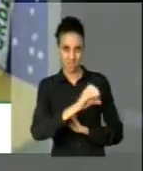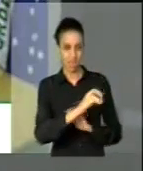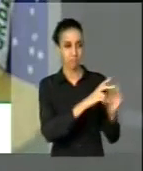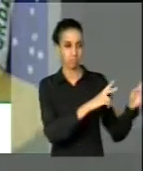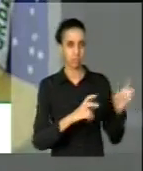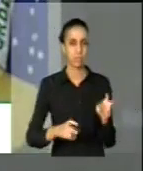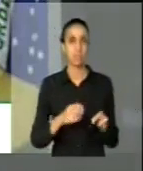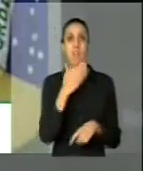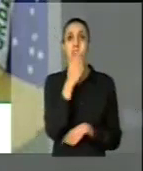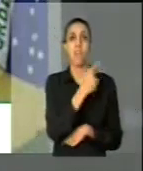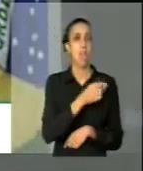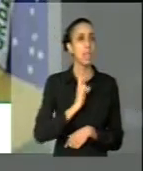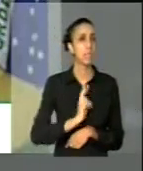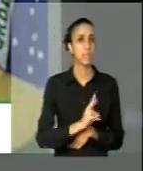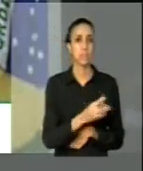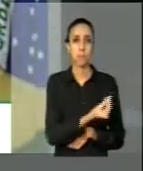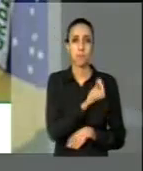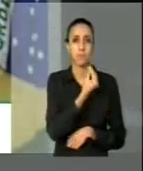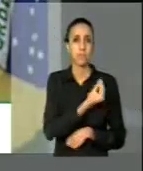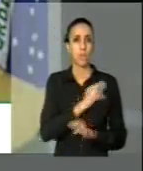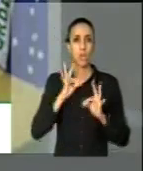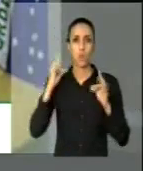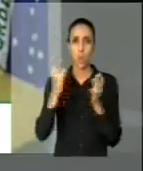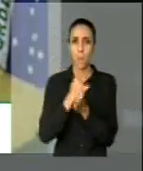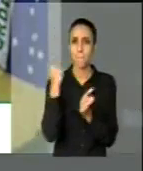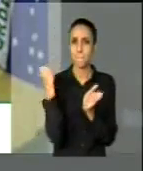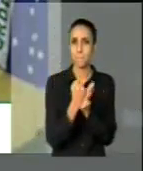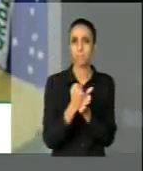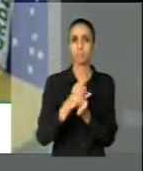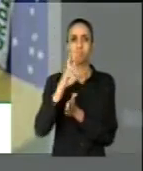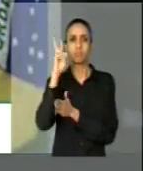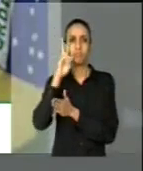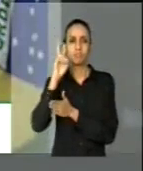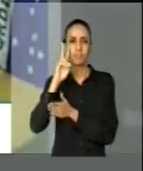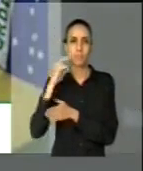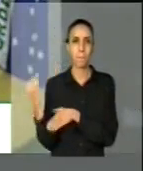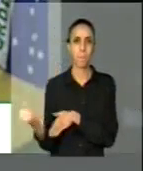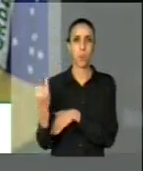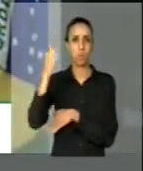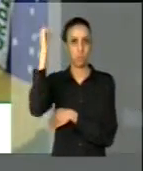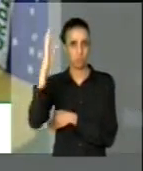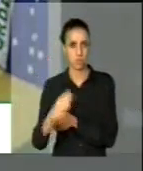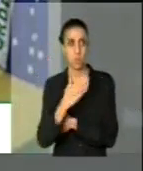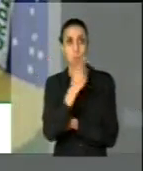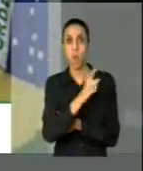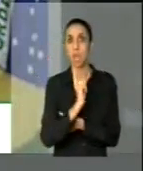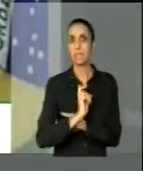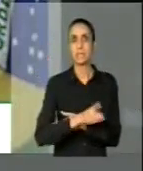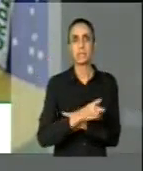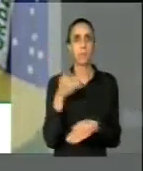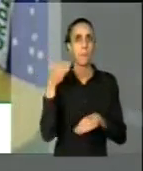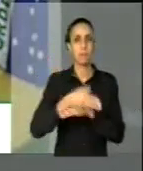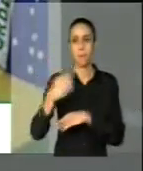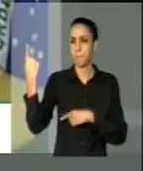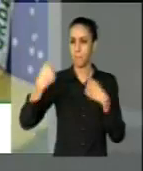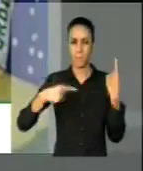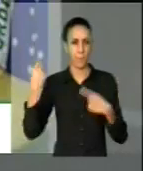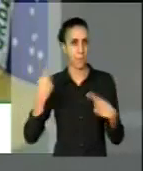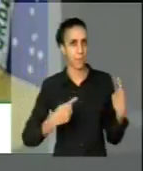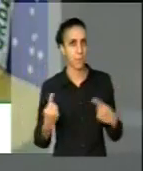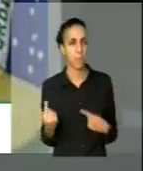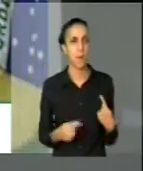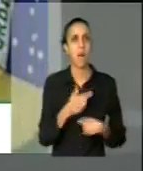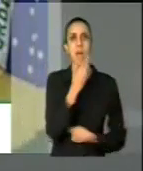presente em todos os momentos importantes da história do Brasil no pós-guerra. Sempre polêmico, lutou pelos seus sonhos e